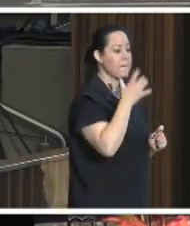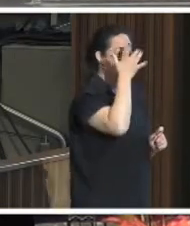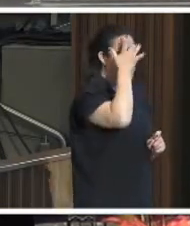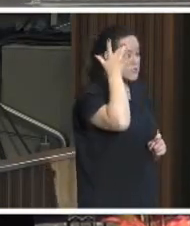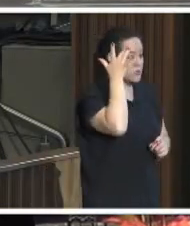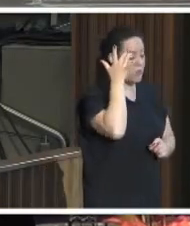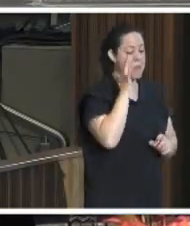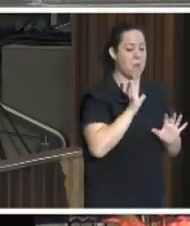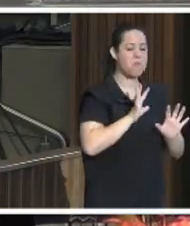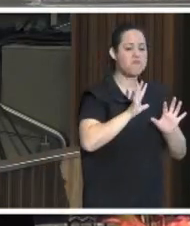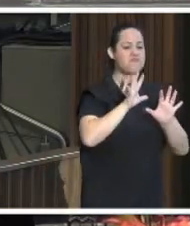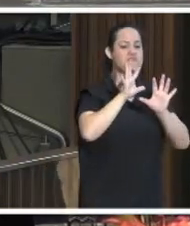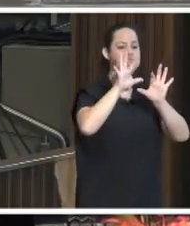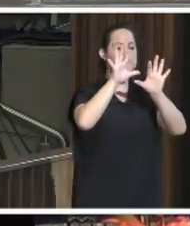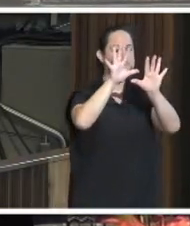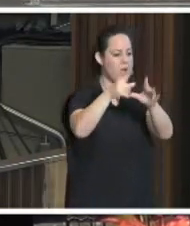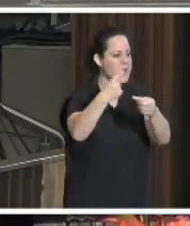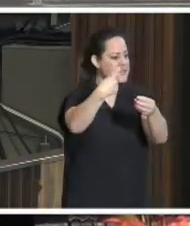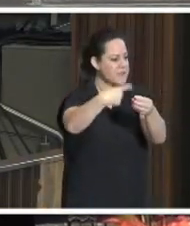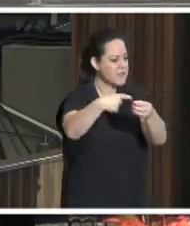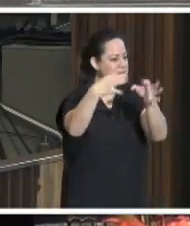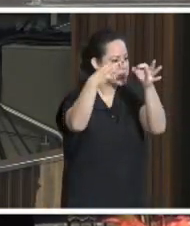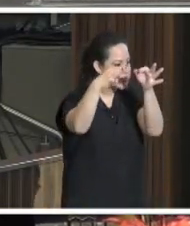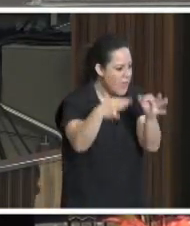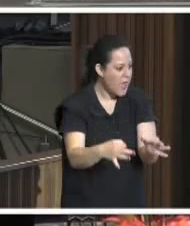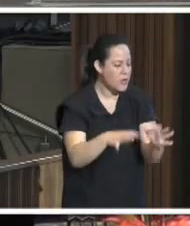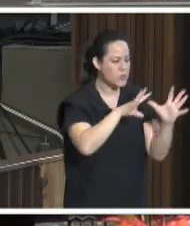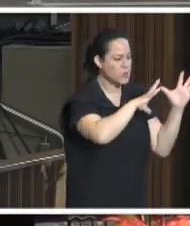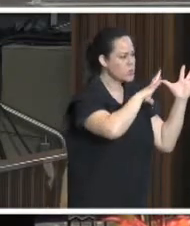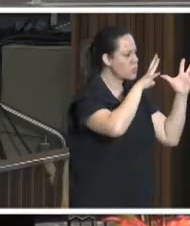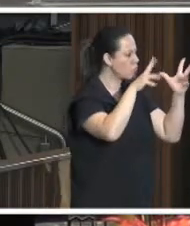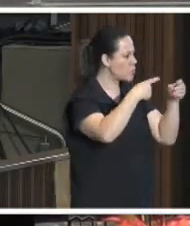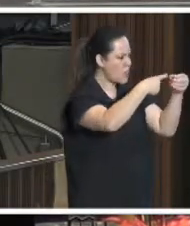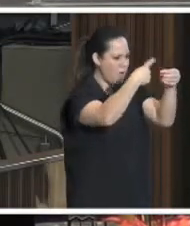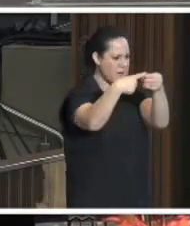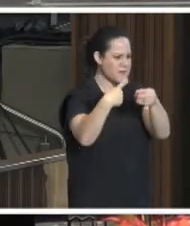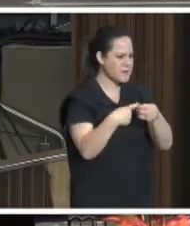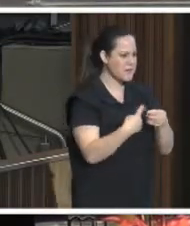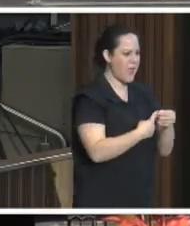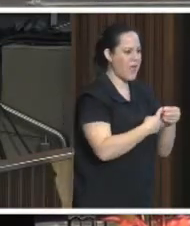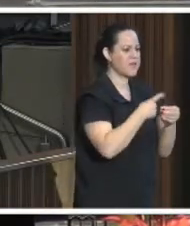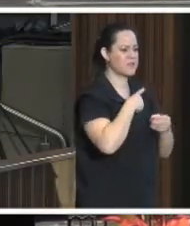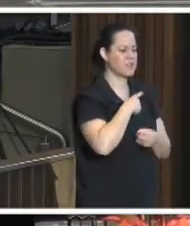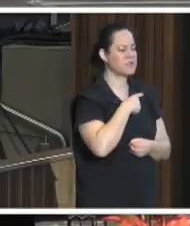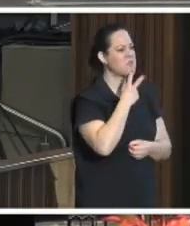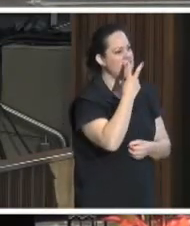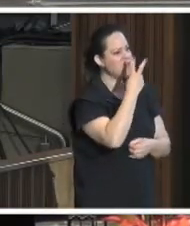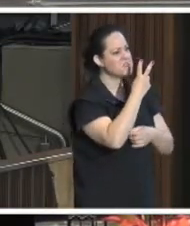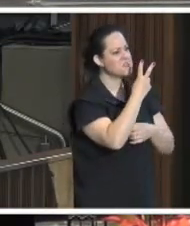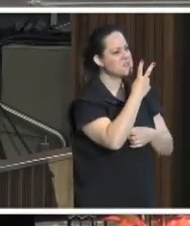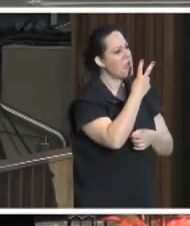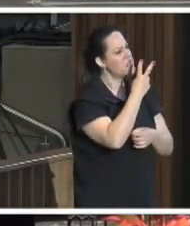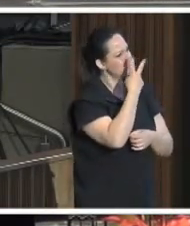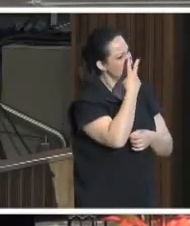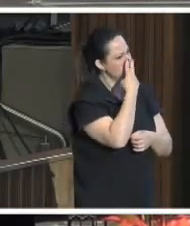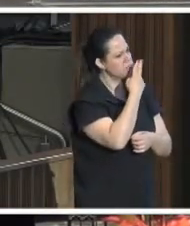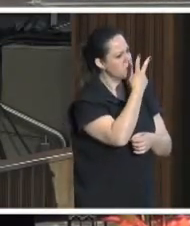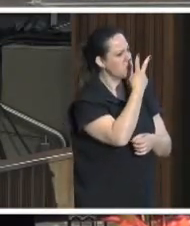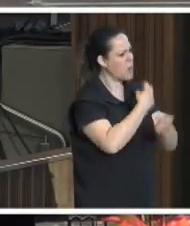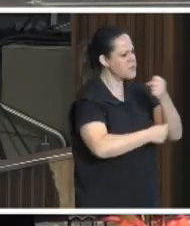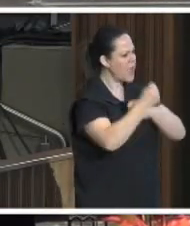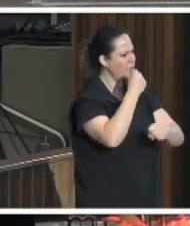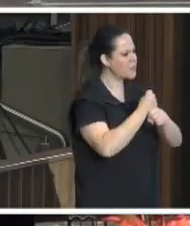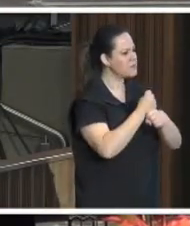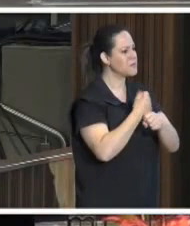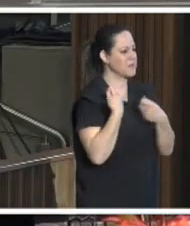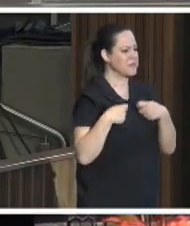condições de ser cumprida na mesma data em todo o Império Romano, talvez 2 anos antes. O